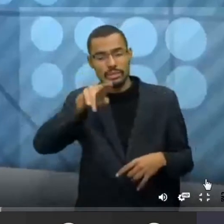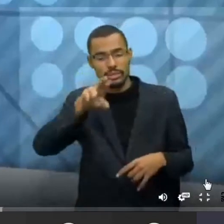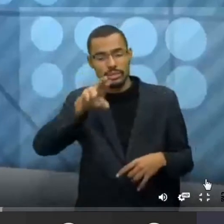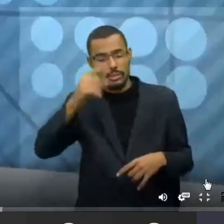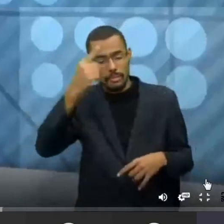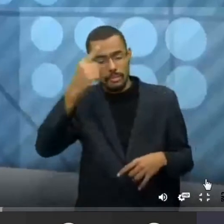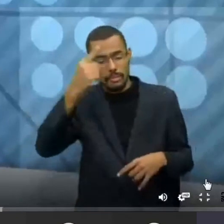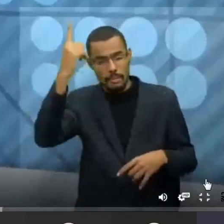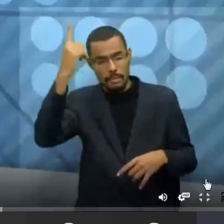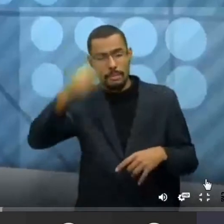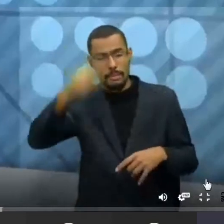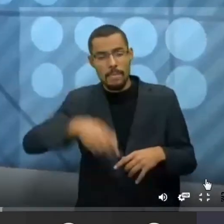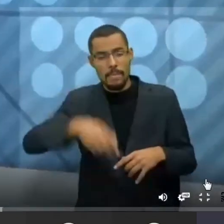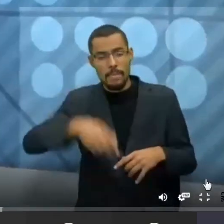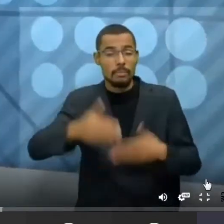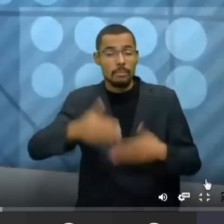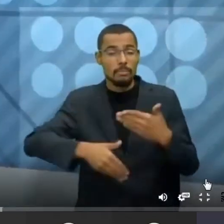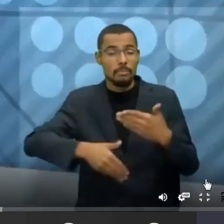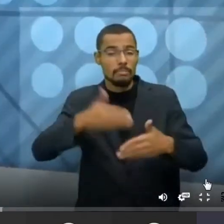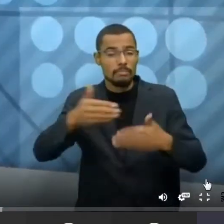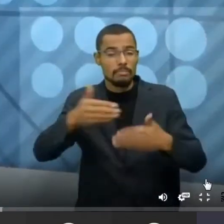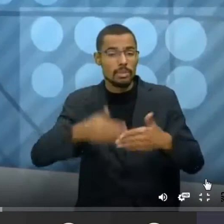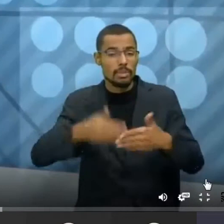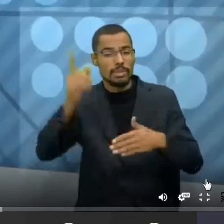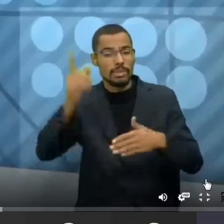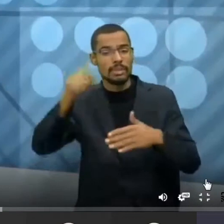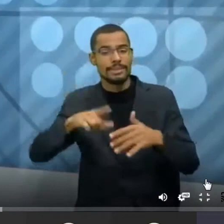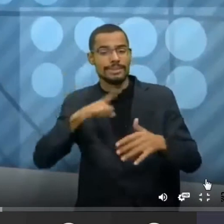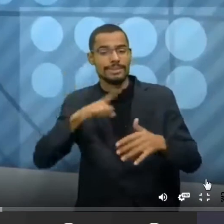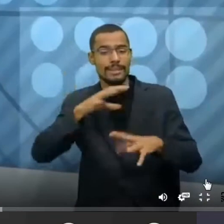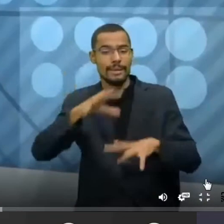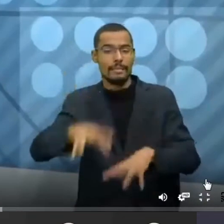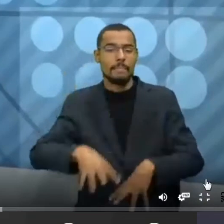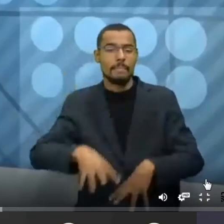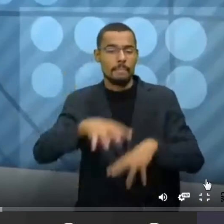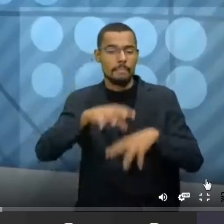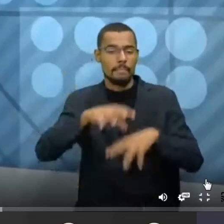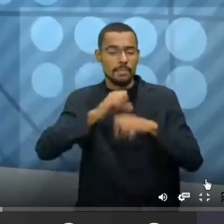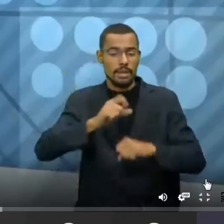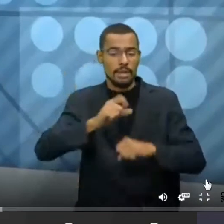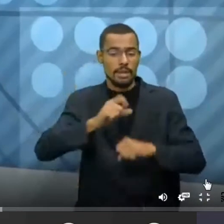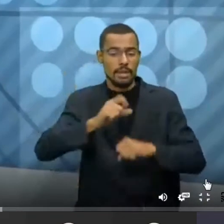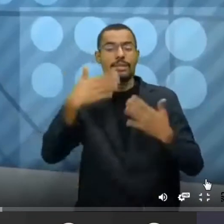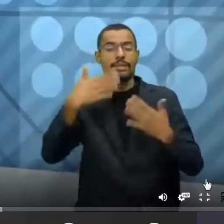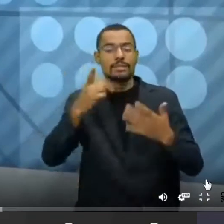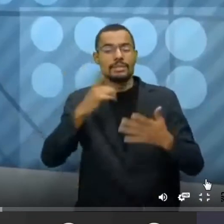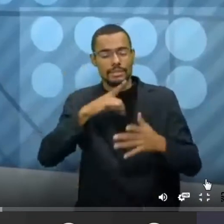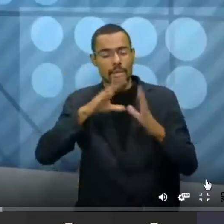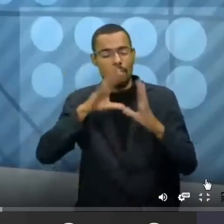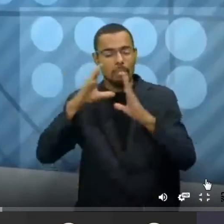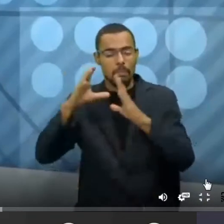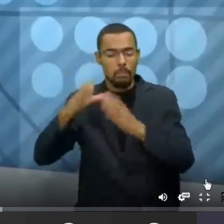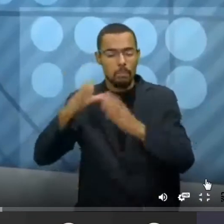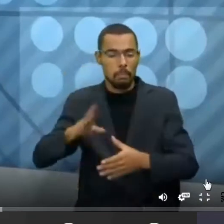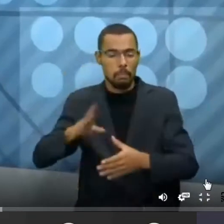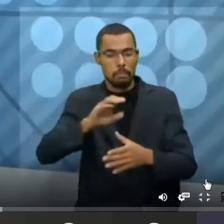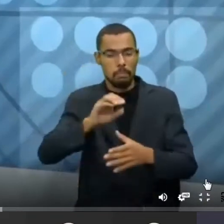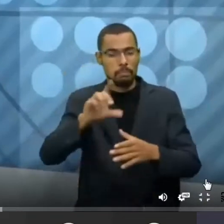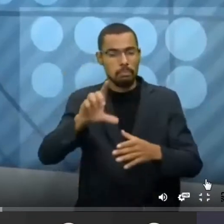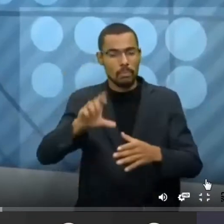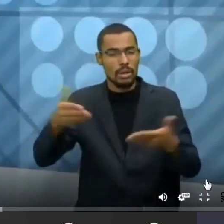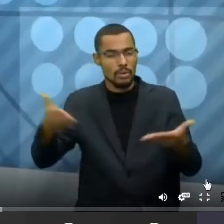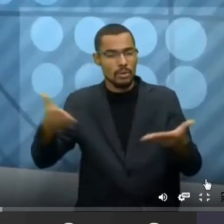processo de digestão, que envolve o intestino grosso, eu tenho absorção de água e formação do bolo fecal. Então,